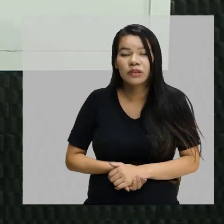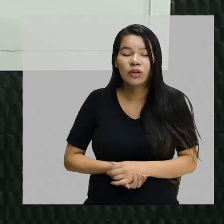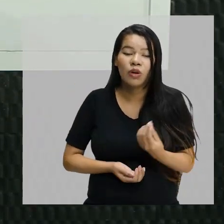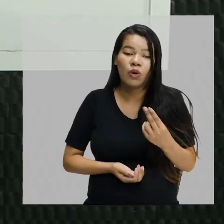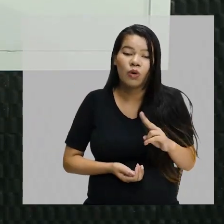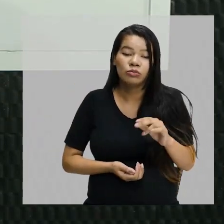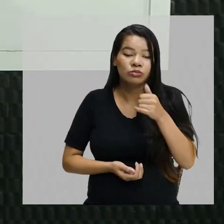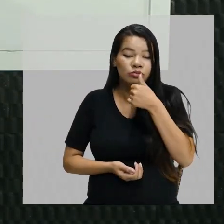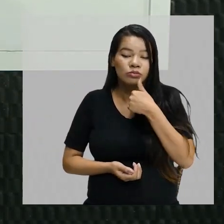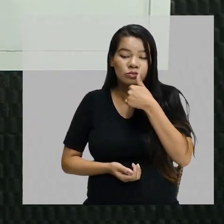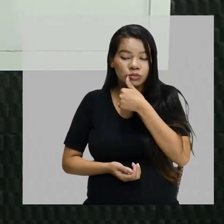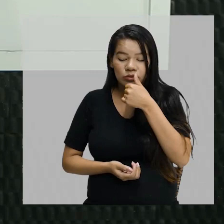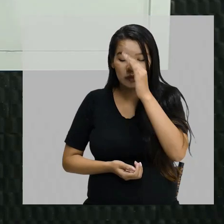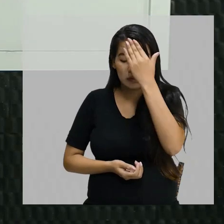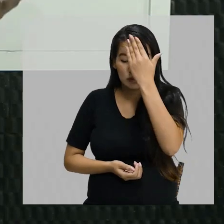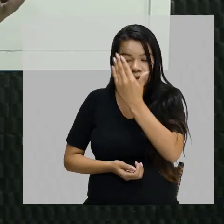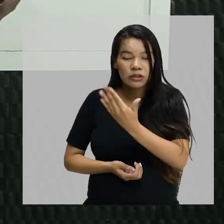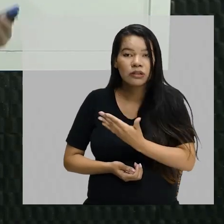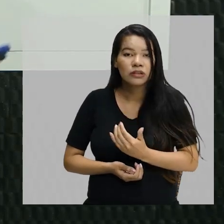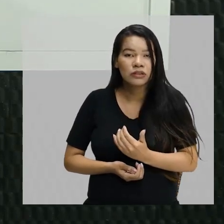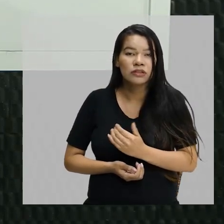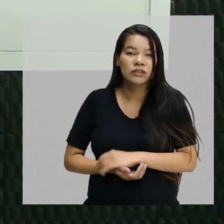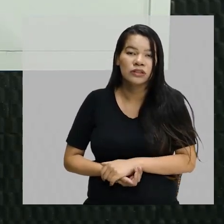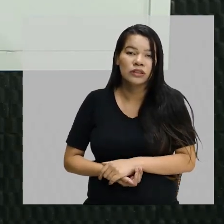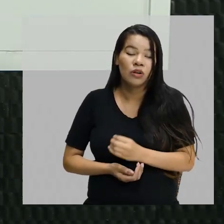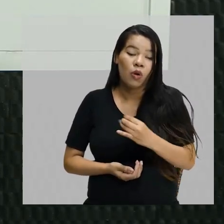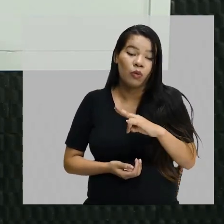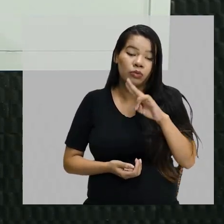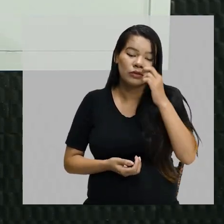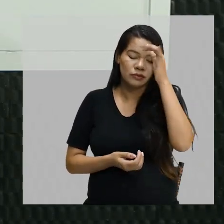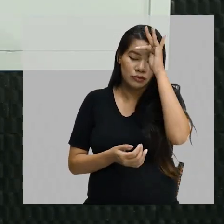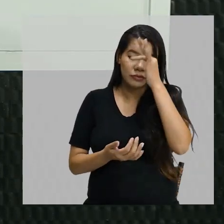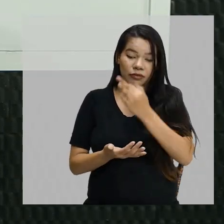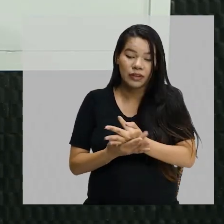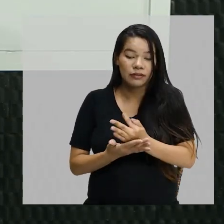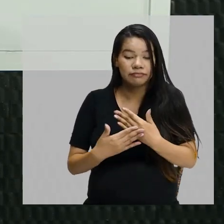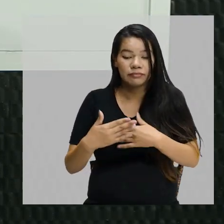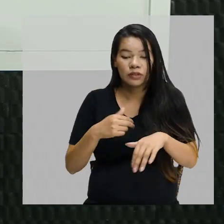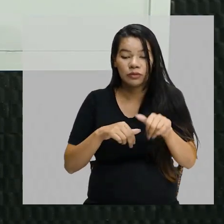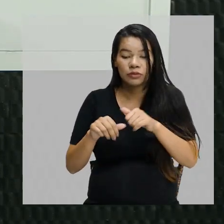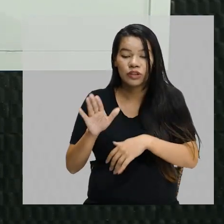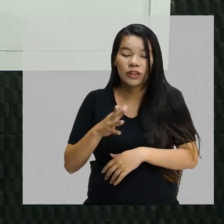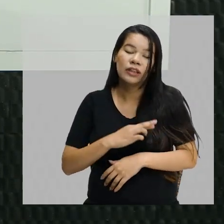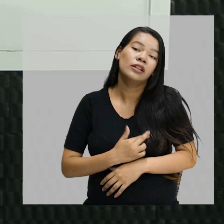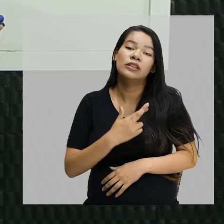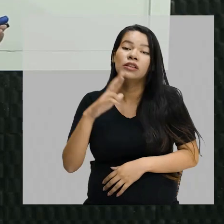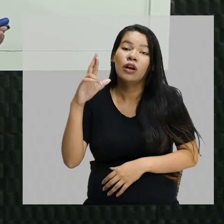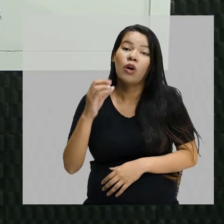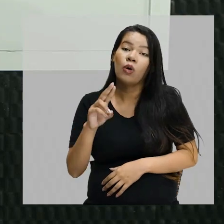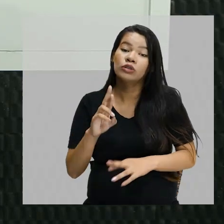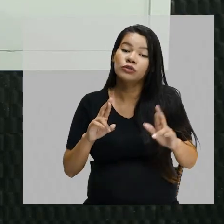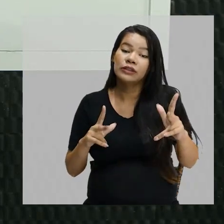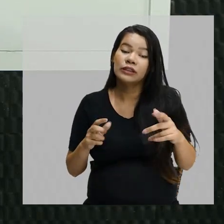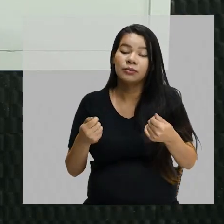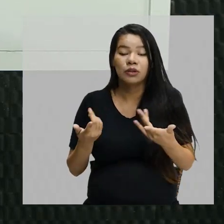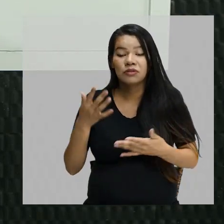a partir do Sagrado a partir da divindade a partir da fé e vira a religião Mas você pode fazer isso de uma outra maneira que